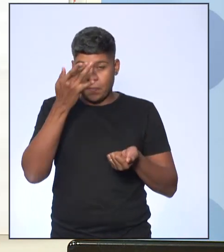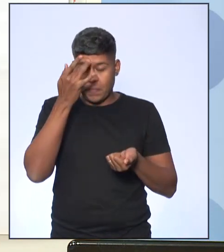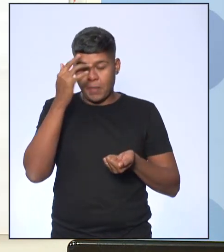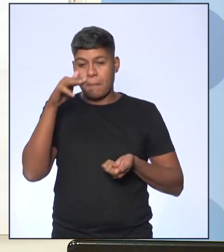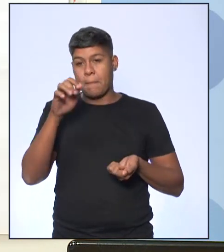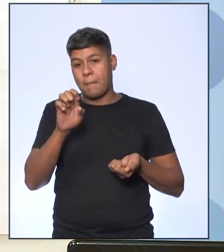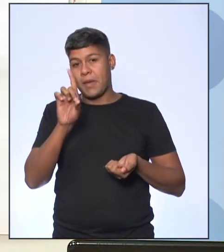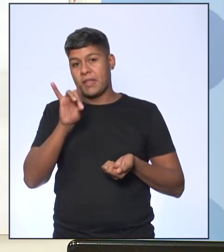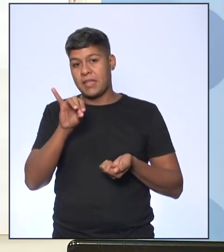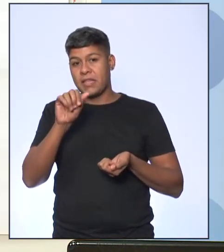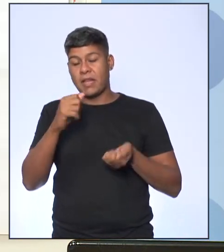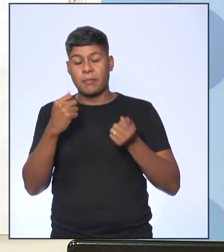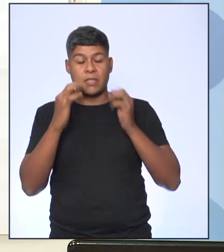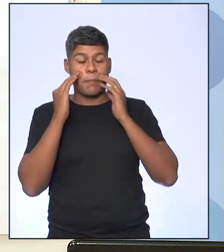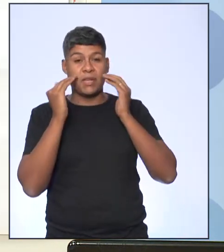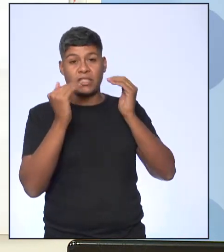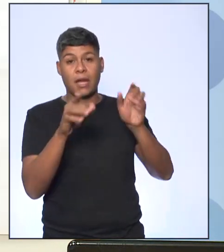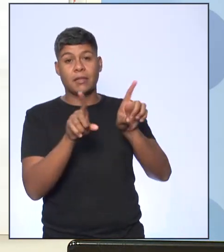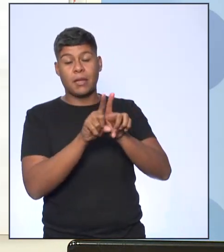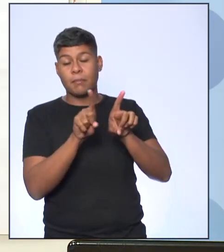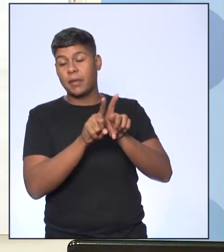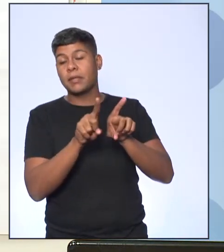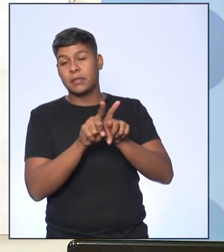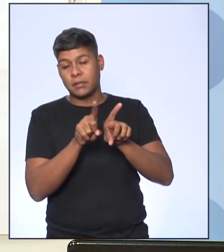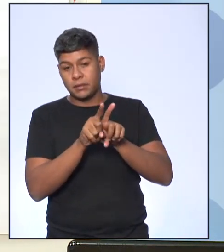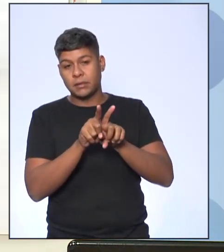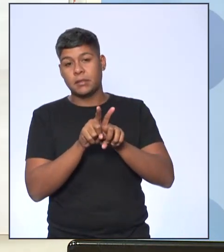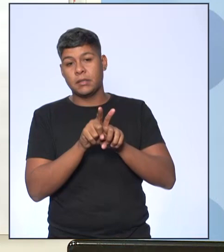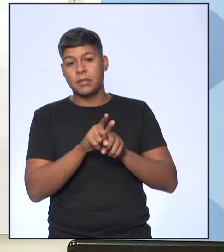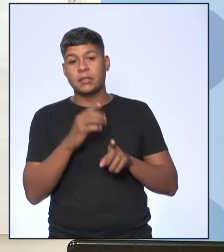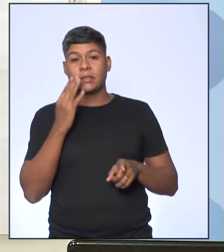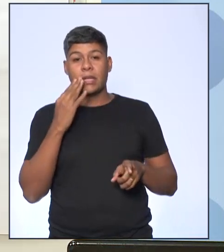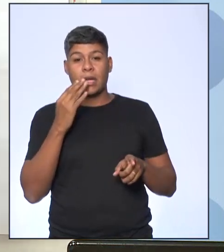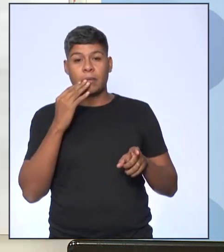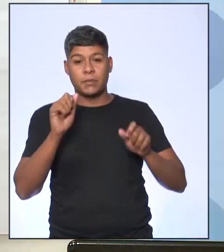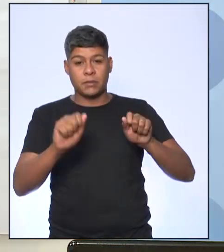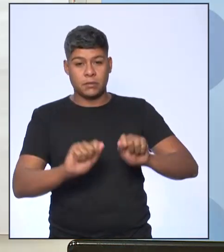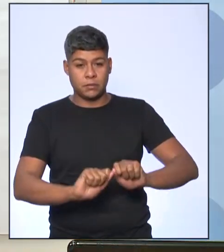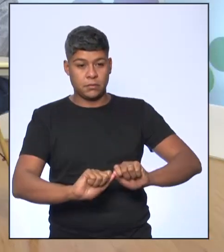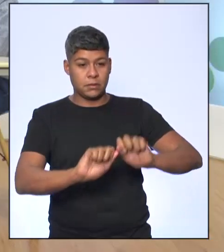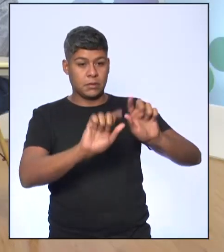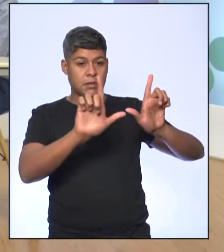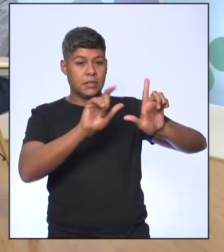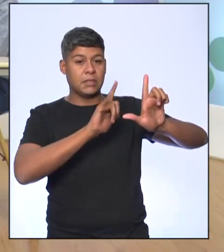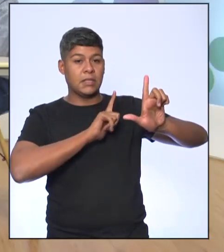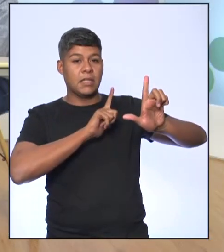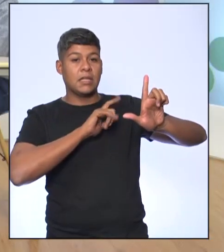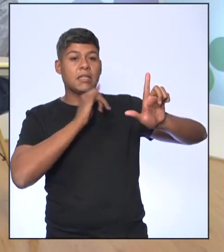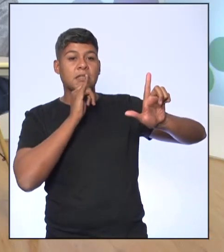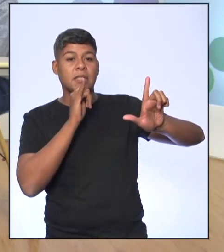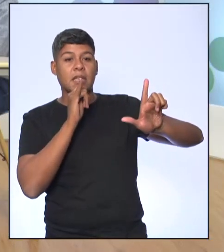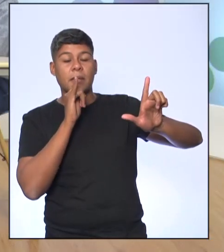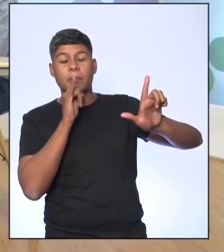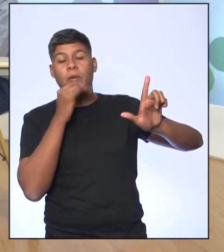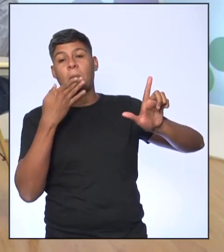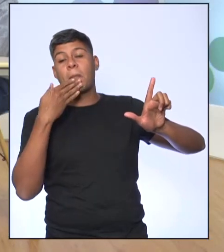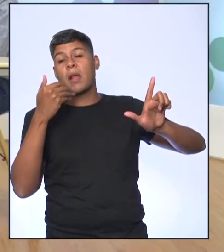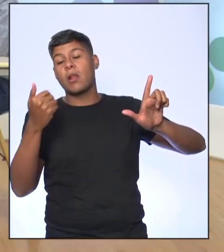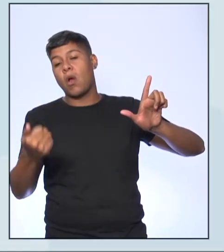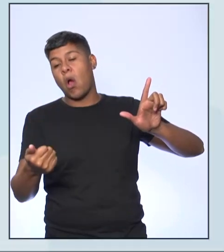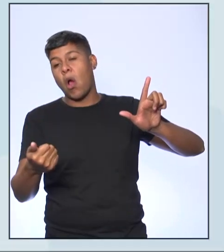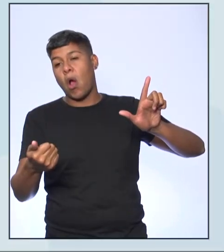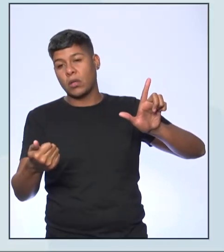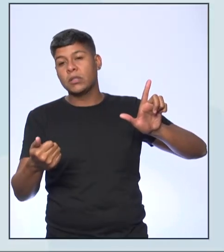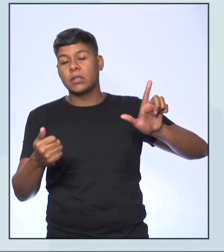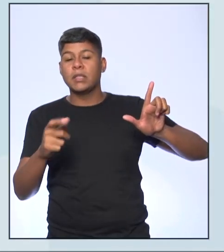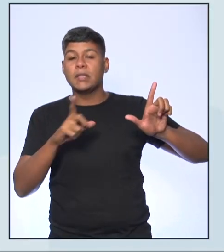medida, prestem atenção à medida em volta. Na tela de vocês, eu tenho uma exemplificação até um pouquinho melhor aí. Então,